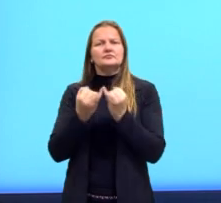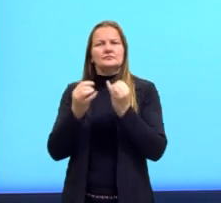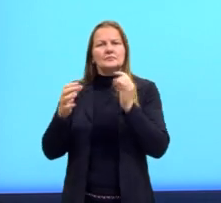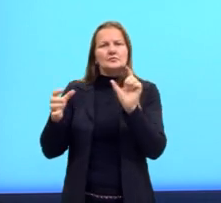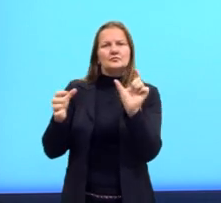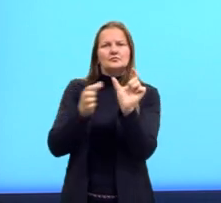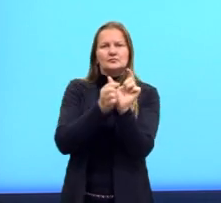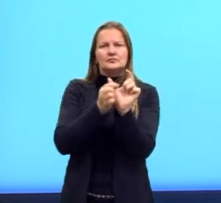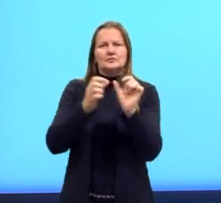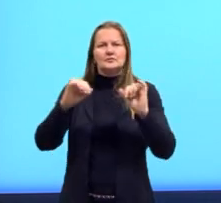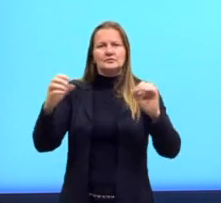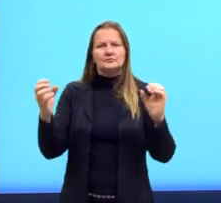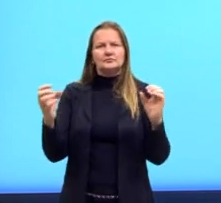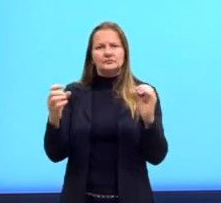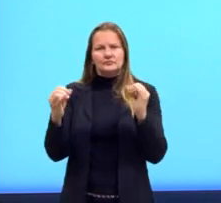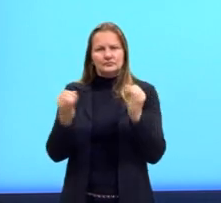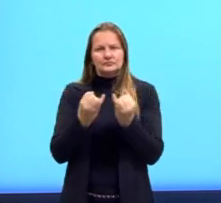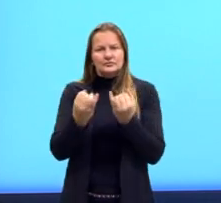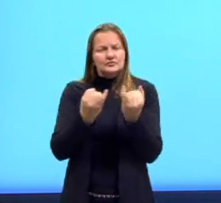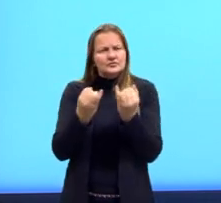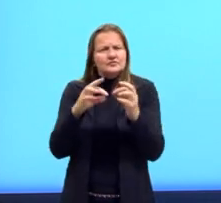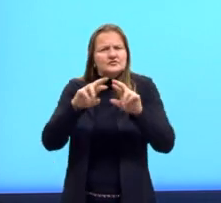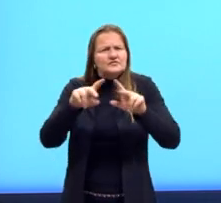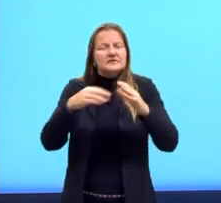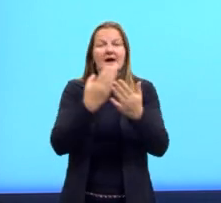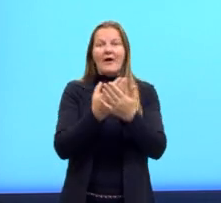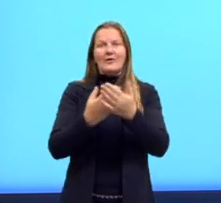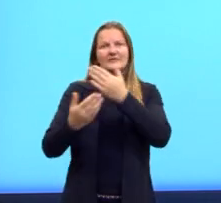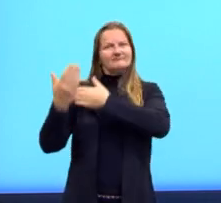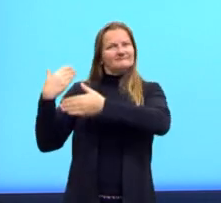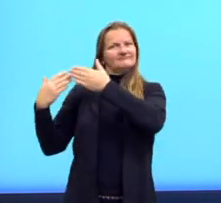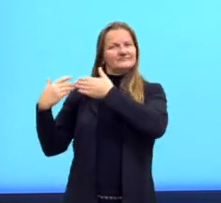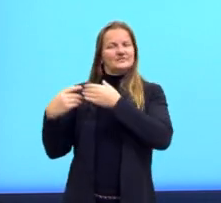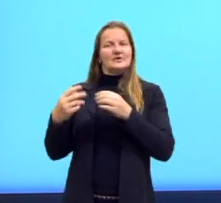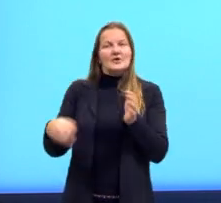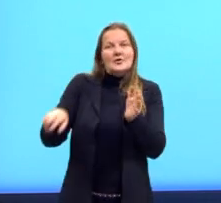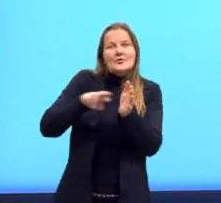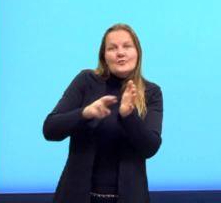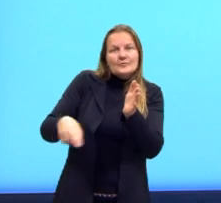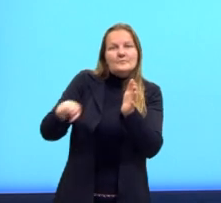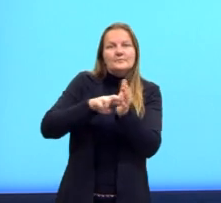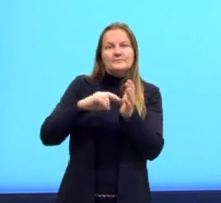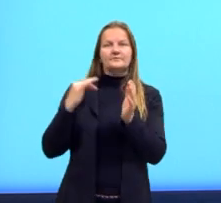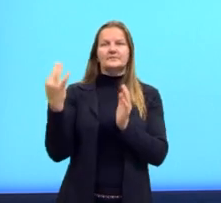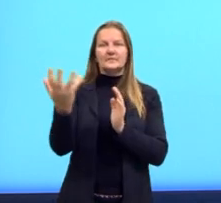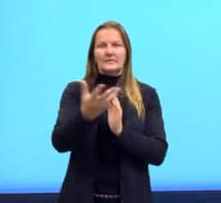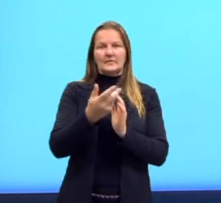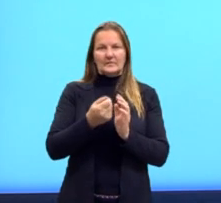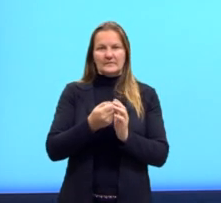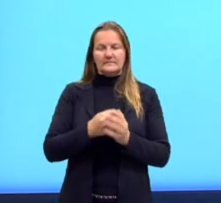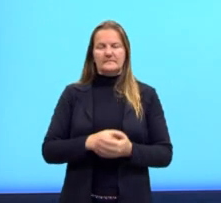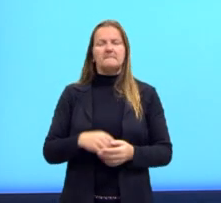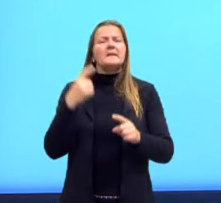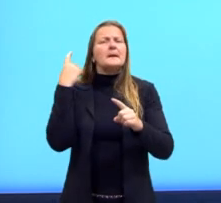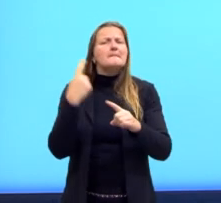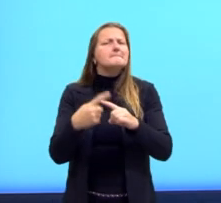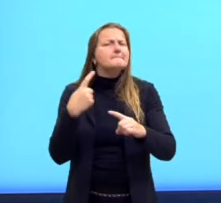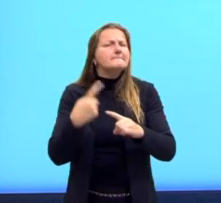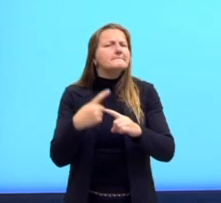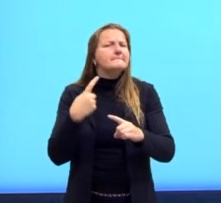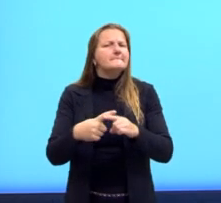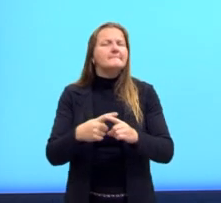isso a gente já viu brevemente em aulas anteriores é que eu trouxe mais para gente retomar um pouquinho porque